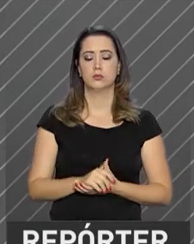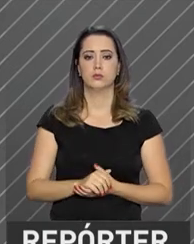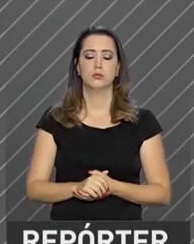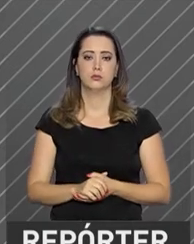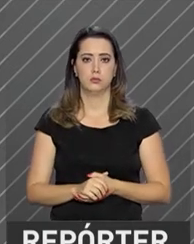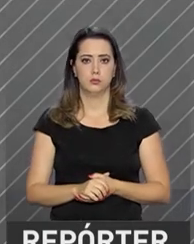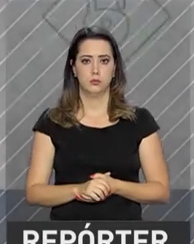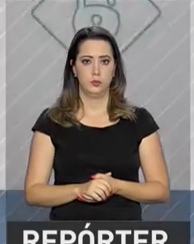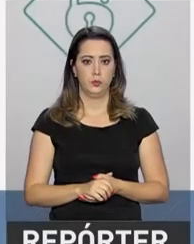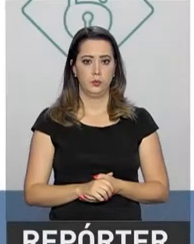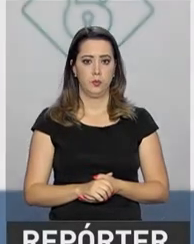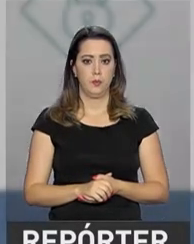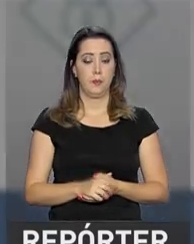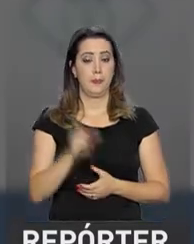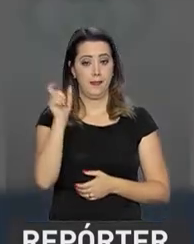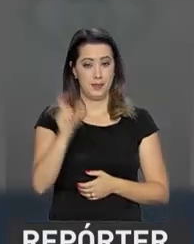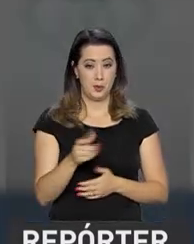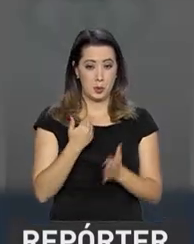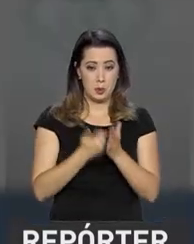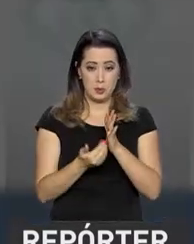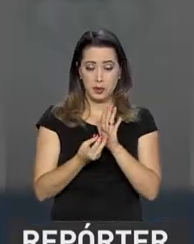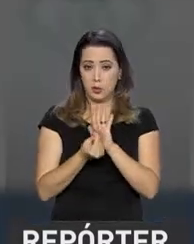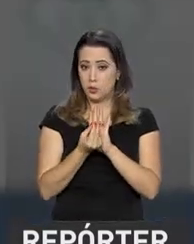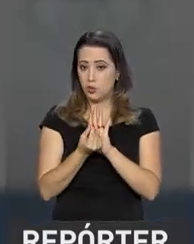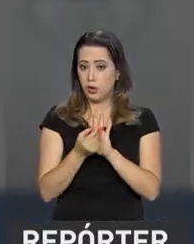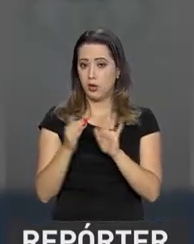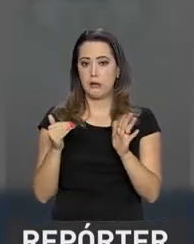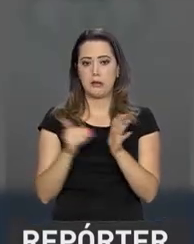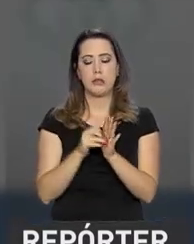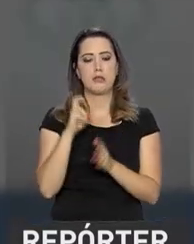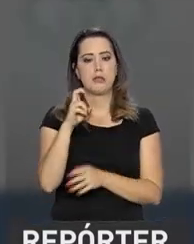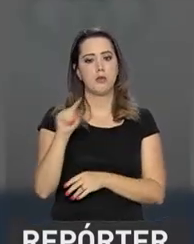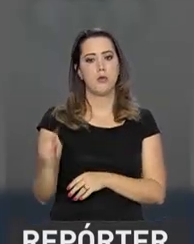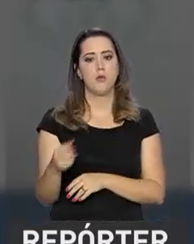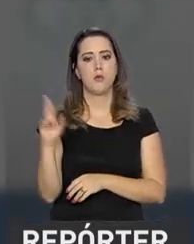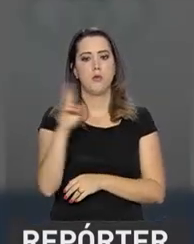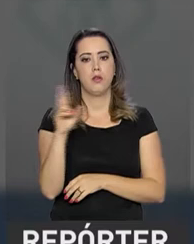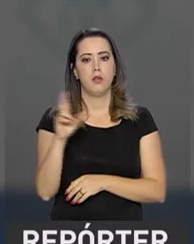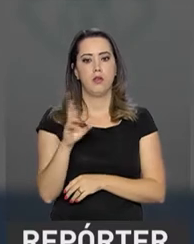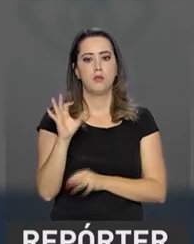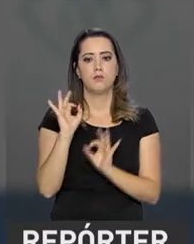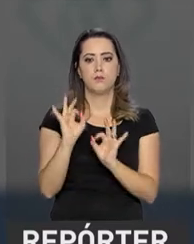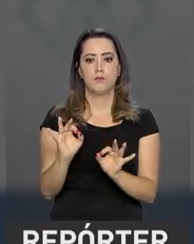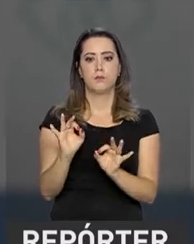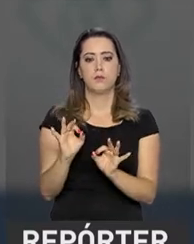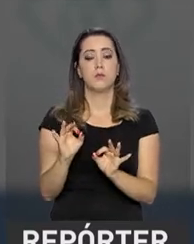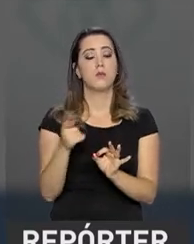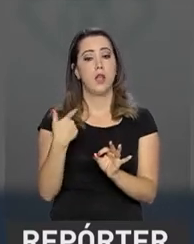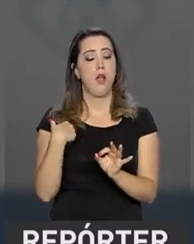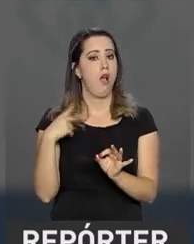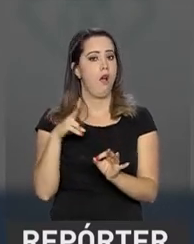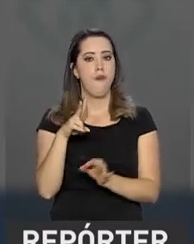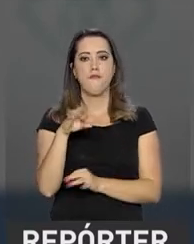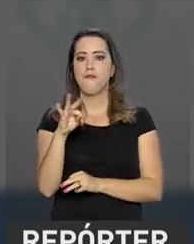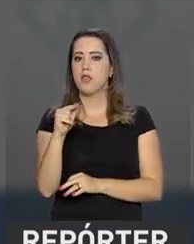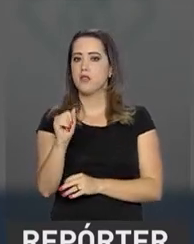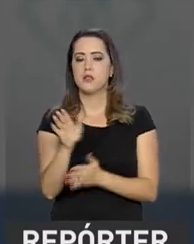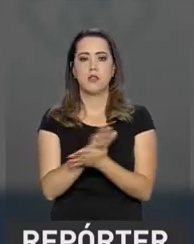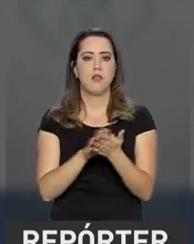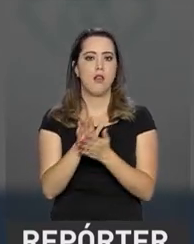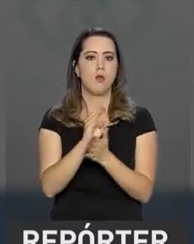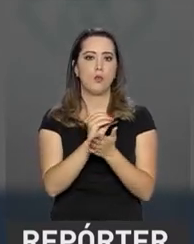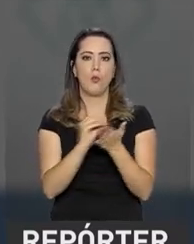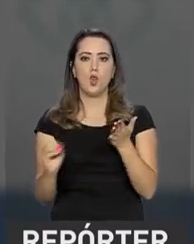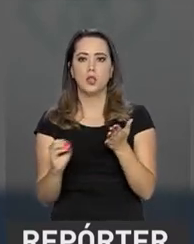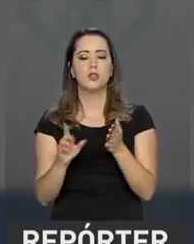com.br os poupadores que têm direito a até 5 mil reais vão receber o dinheiro à vista sem qualquer desconto